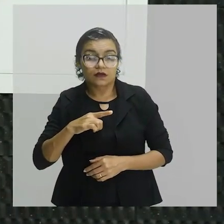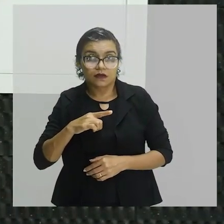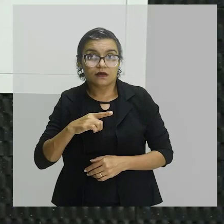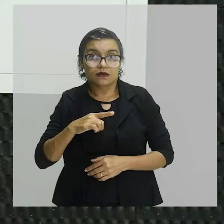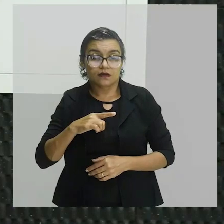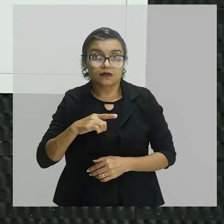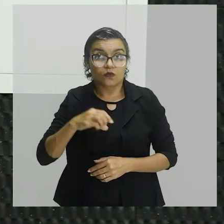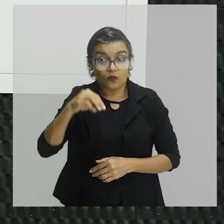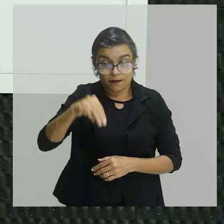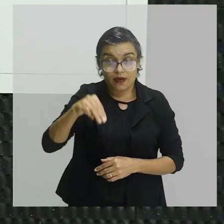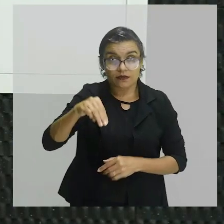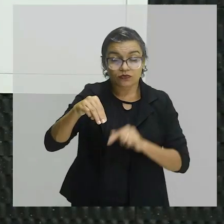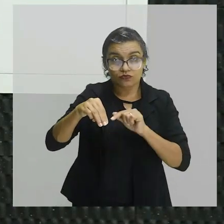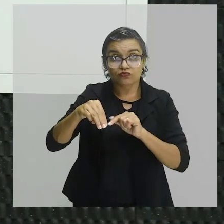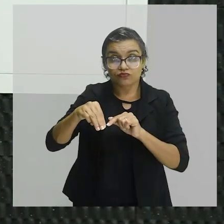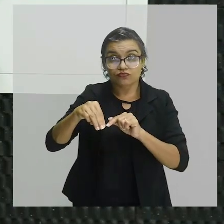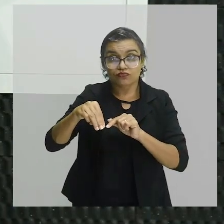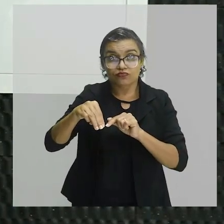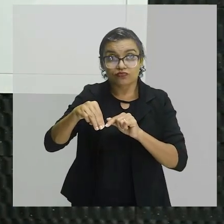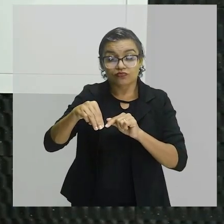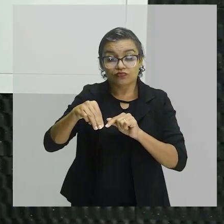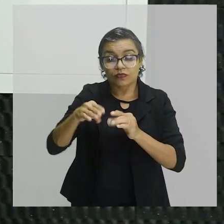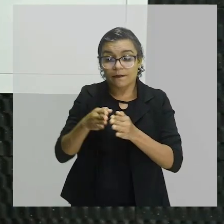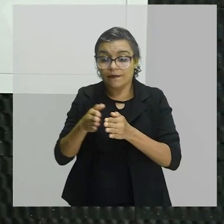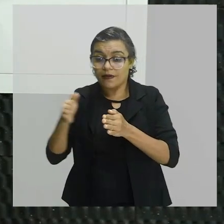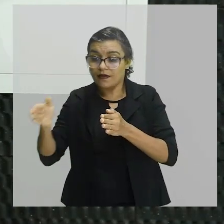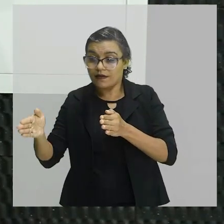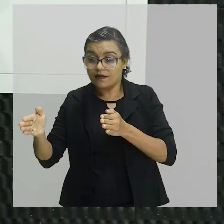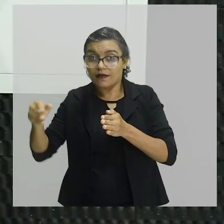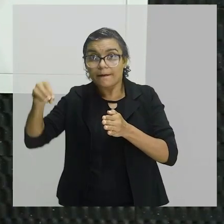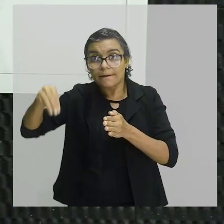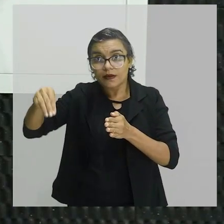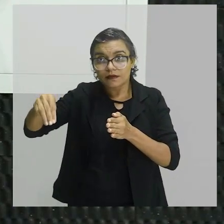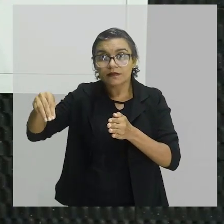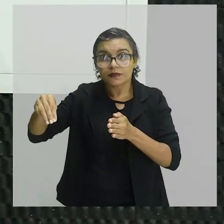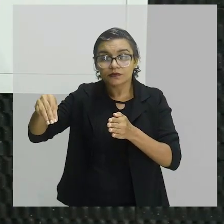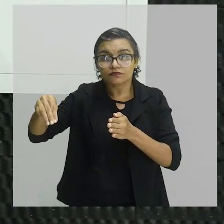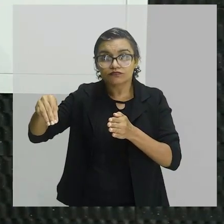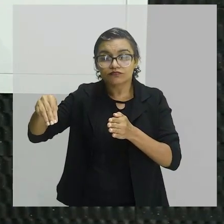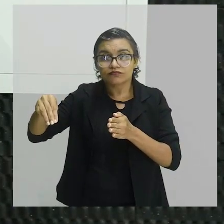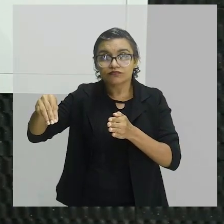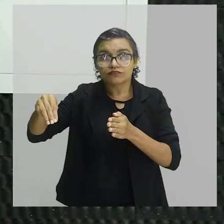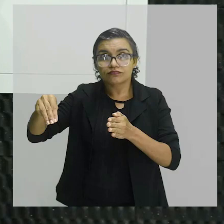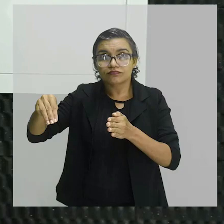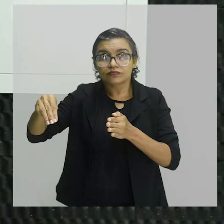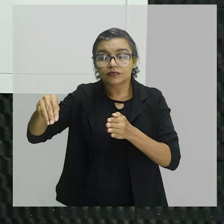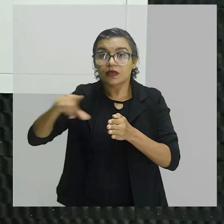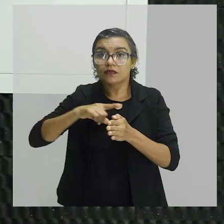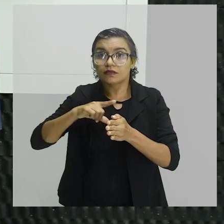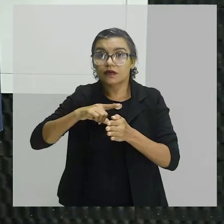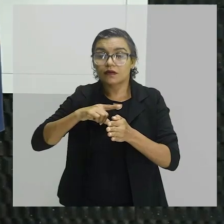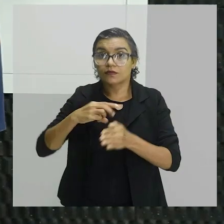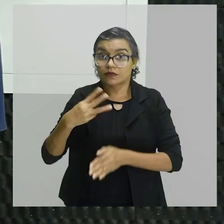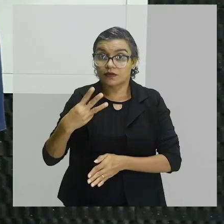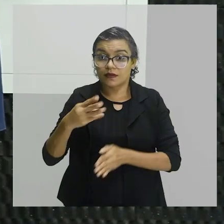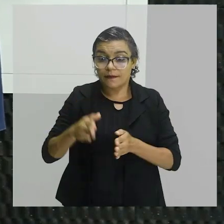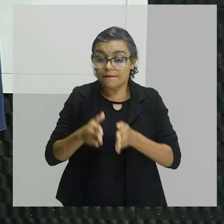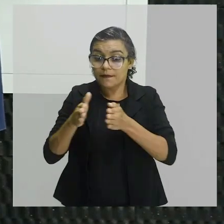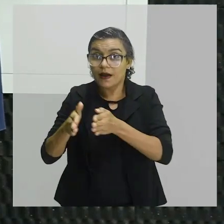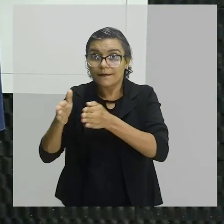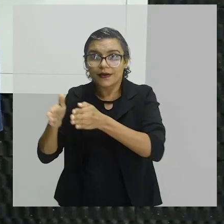que é o metro, e desse metro para o milímetro, por exemplo, nós temos 3